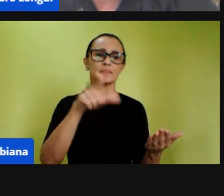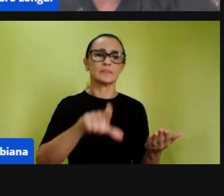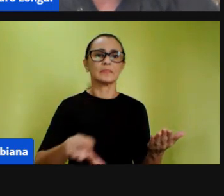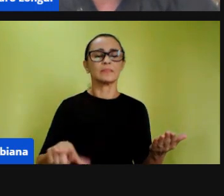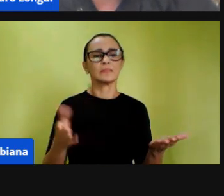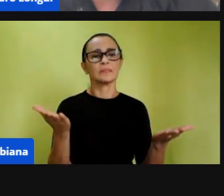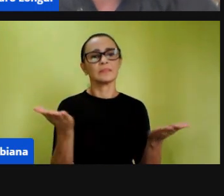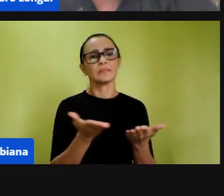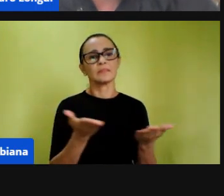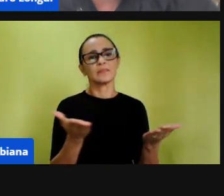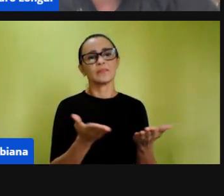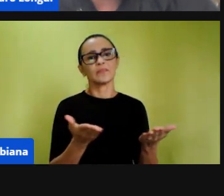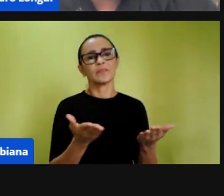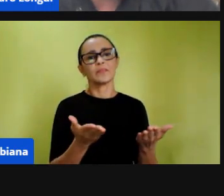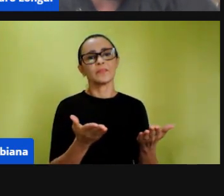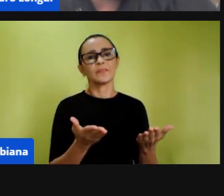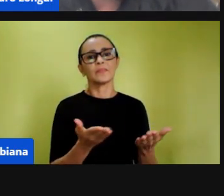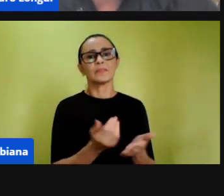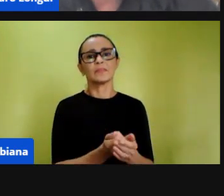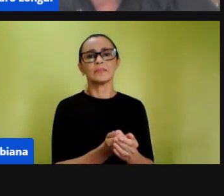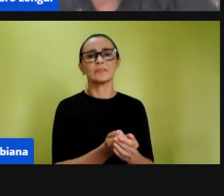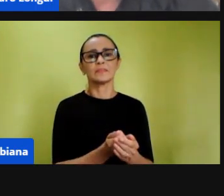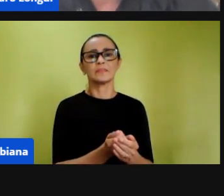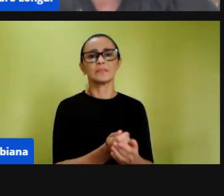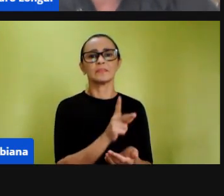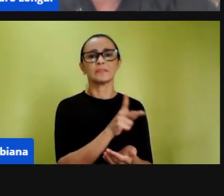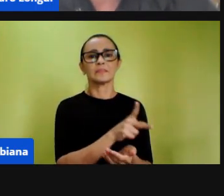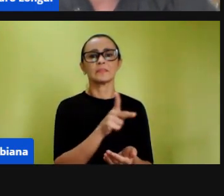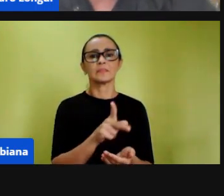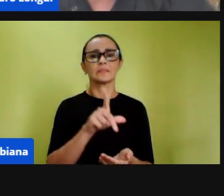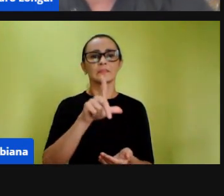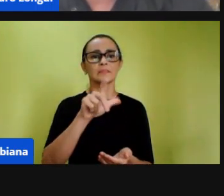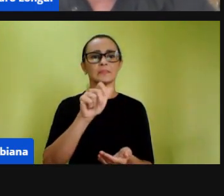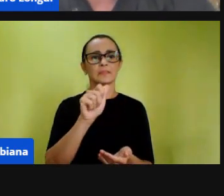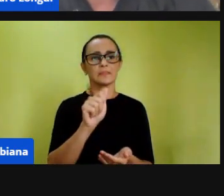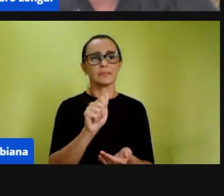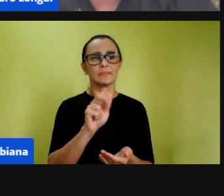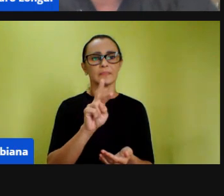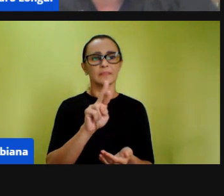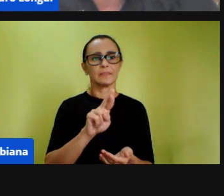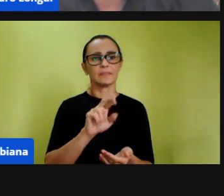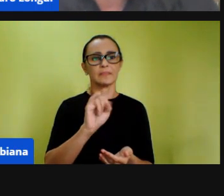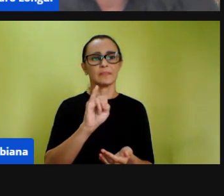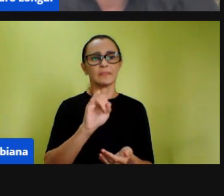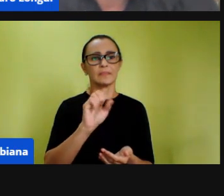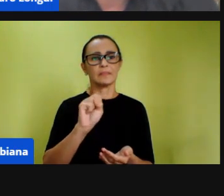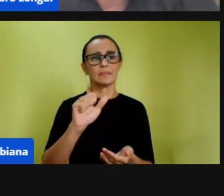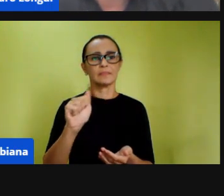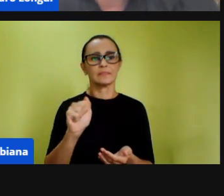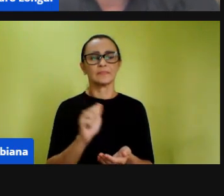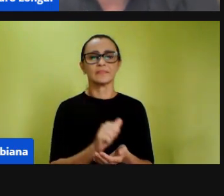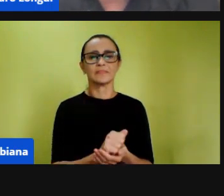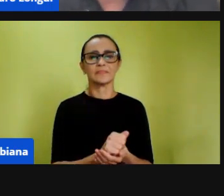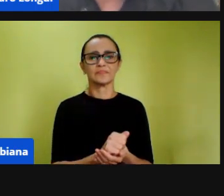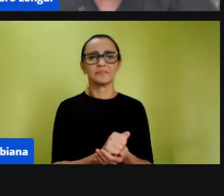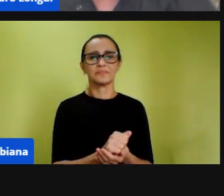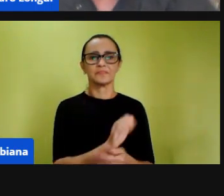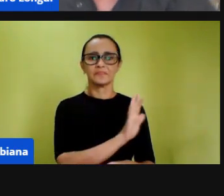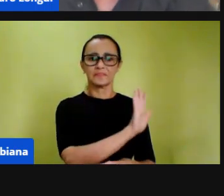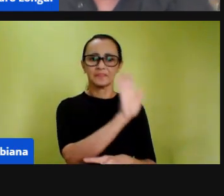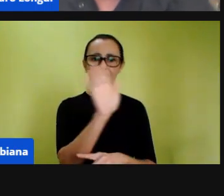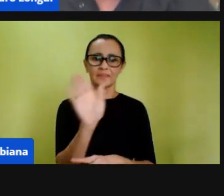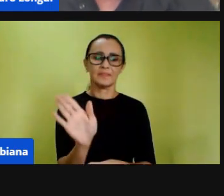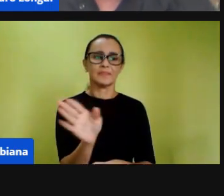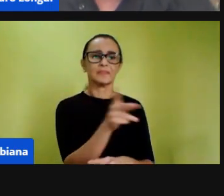a palavra agora para a professora Larissa. Obrigado. Olá, professoras,